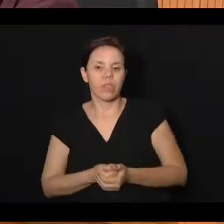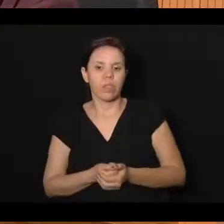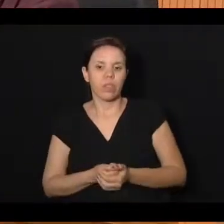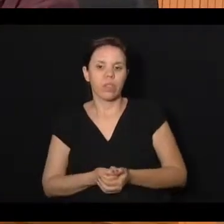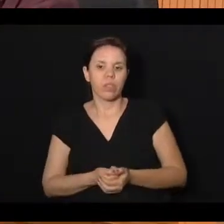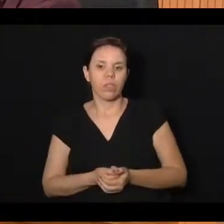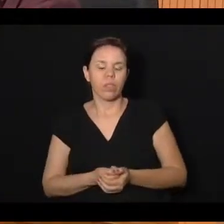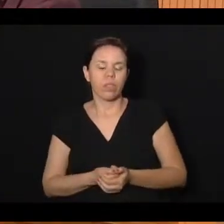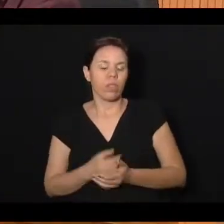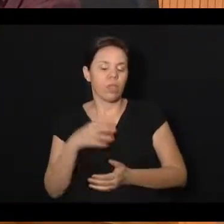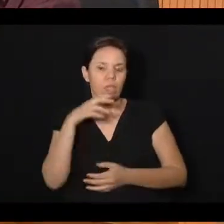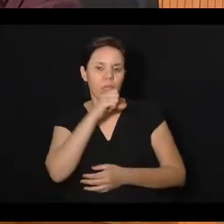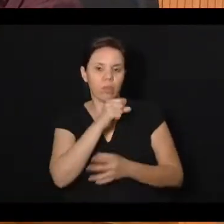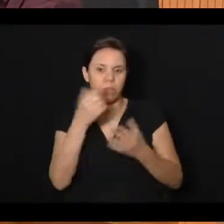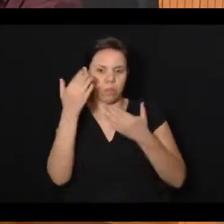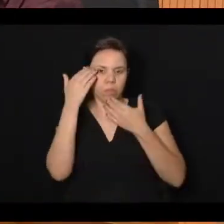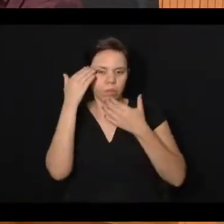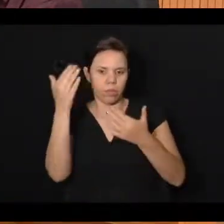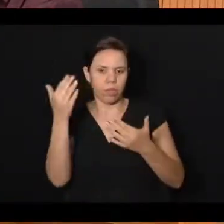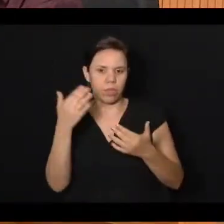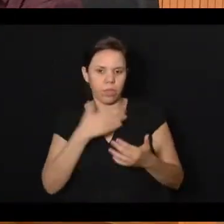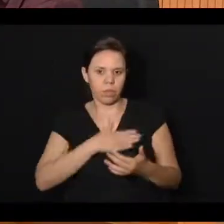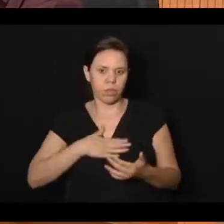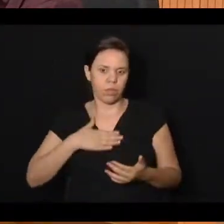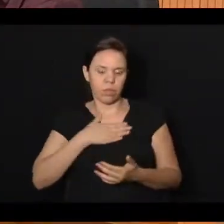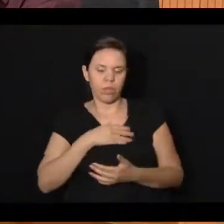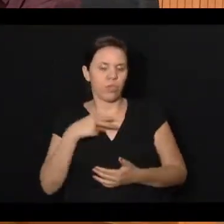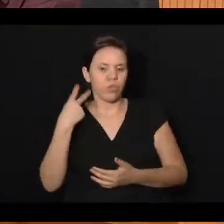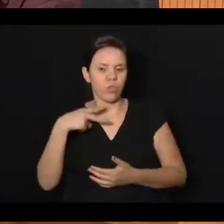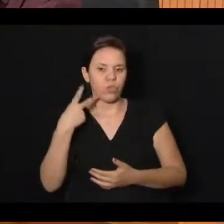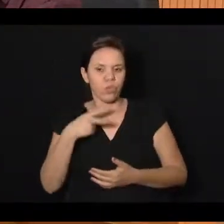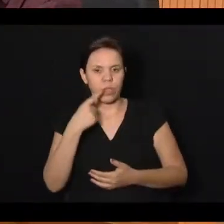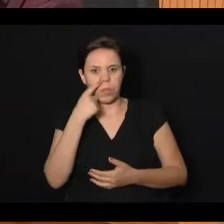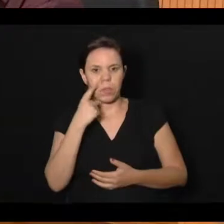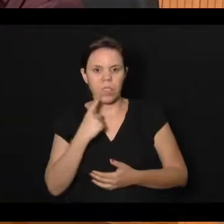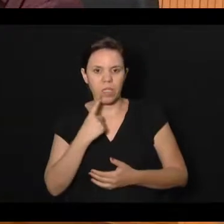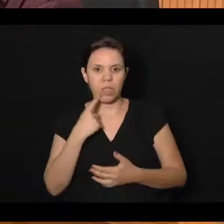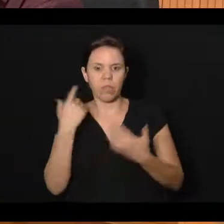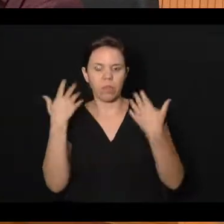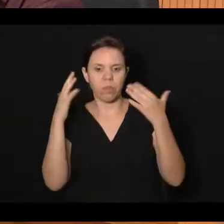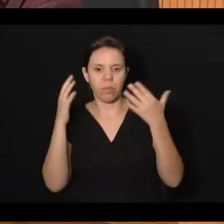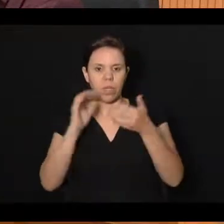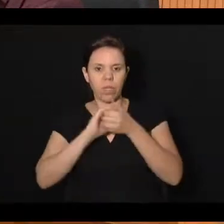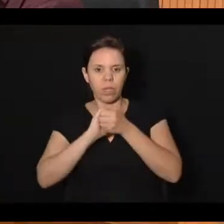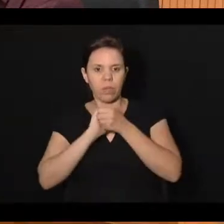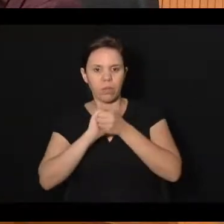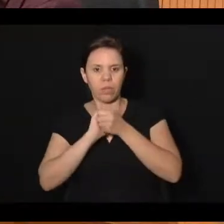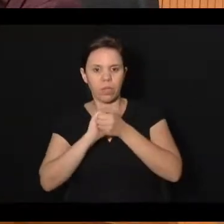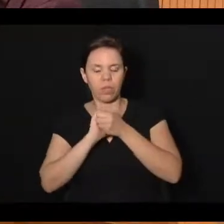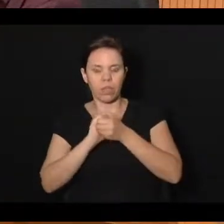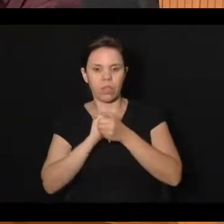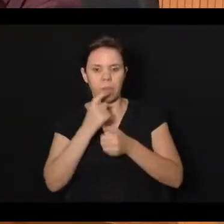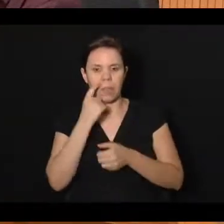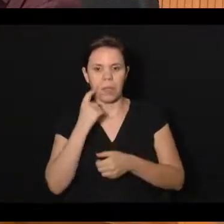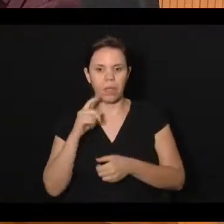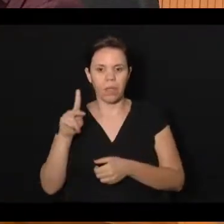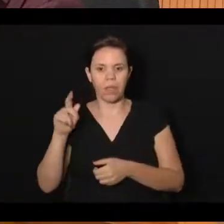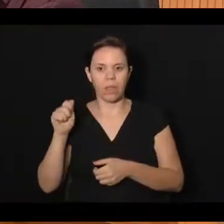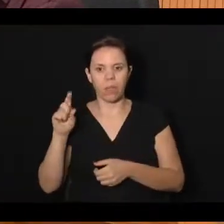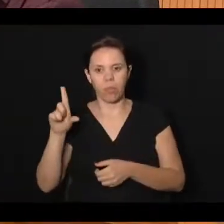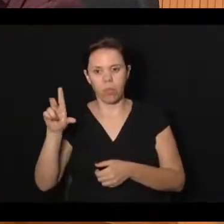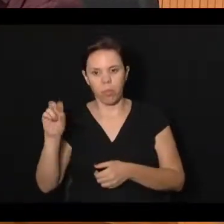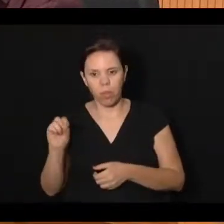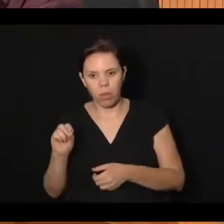rápida primeiro agradecer imensamente o nobre vereador parabéns vereador paulo altério porque são poucos realmente